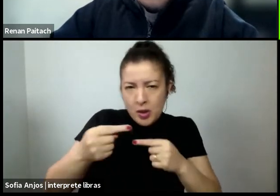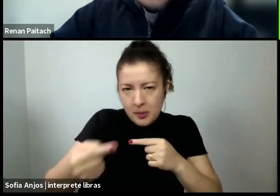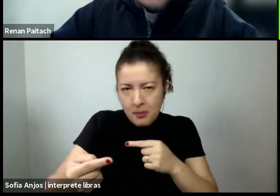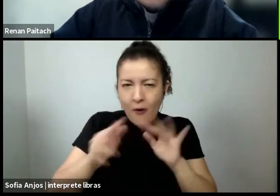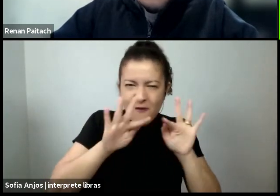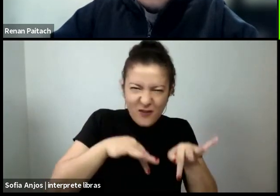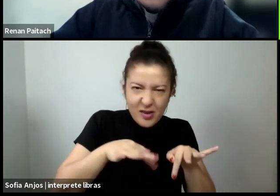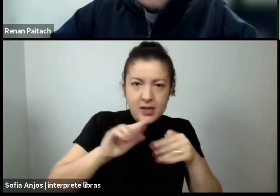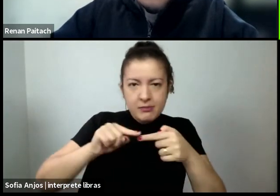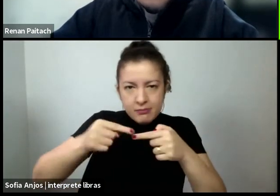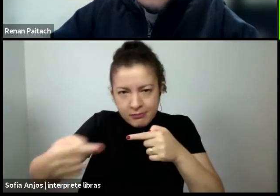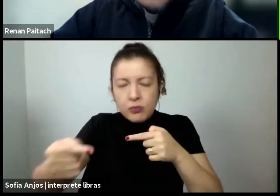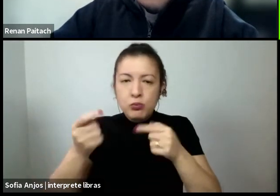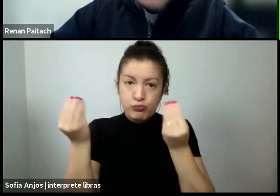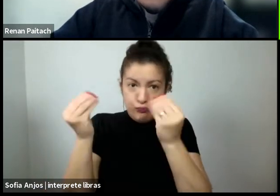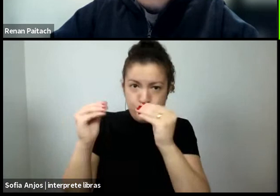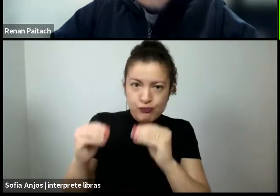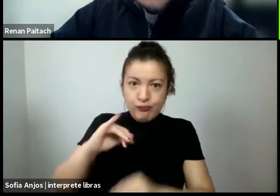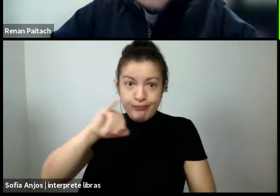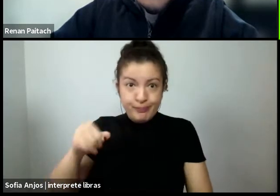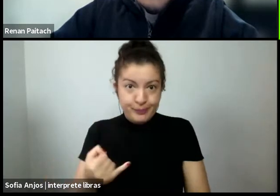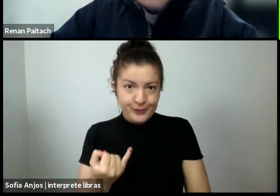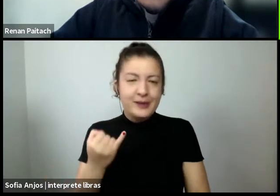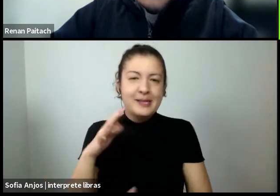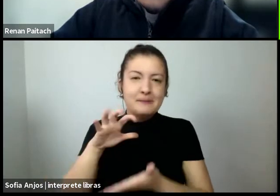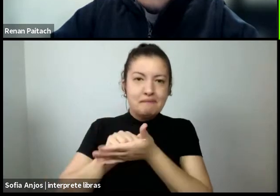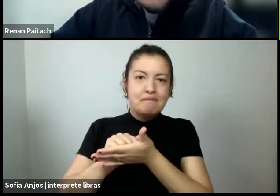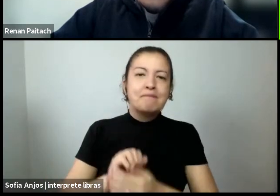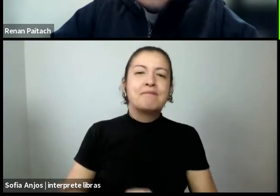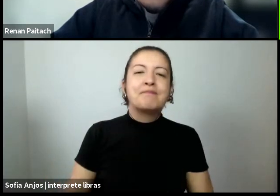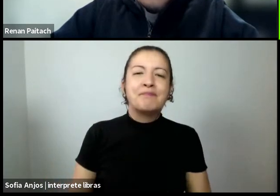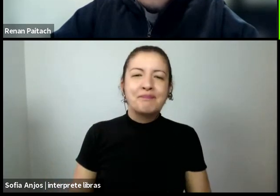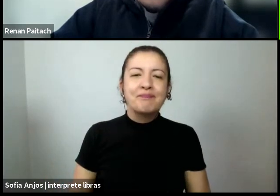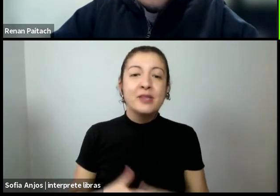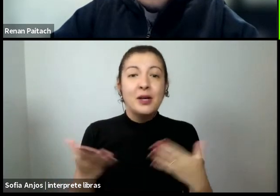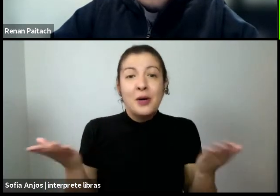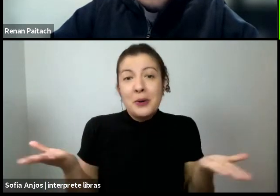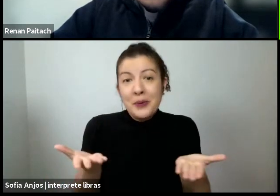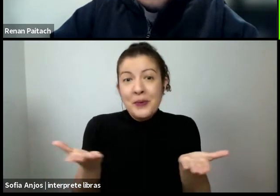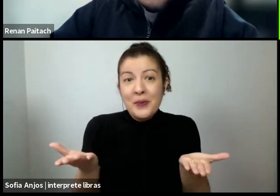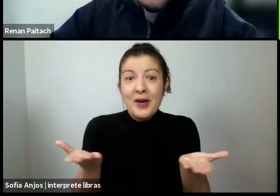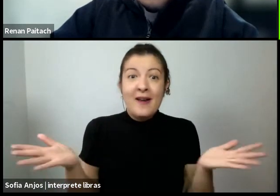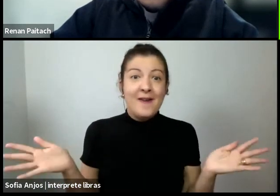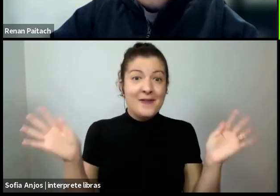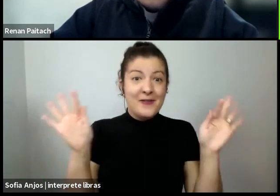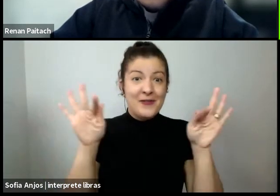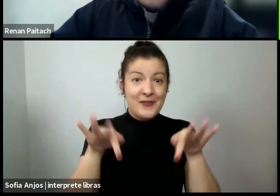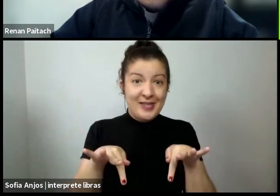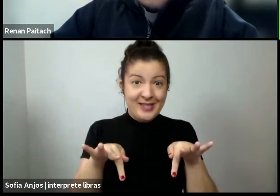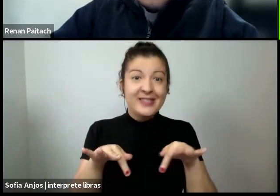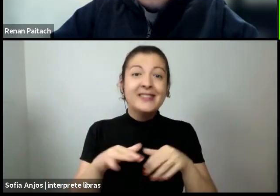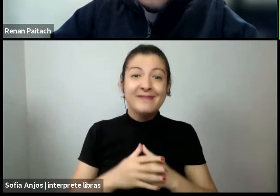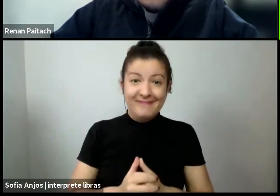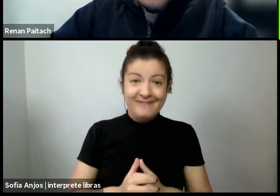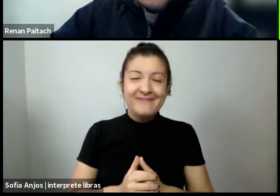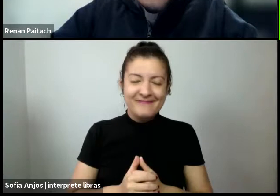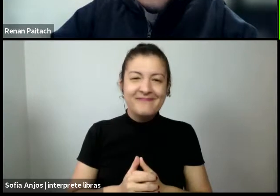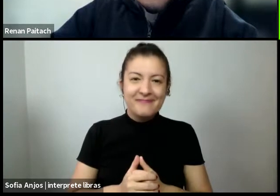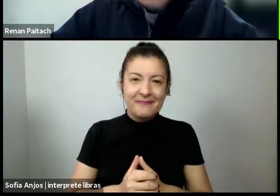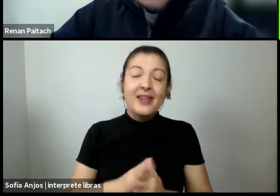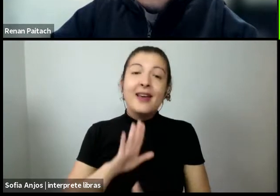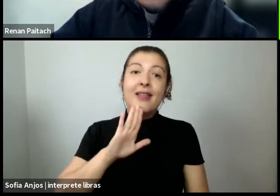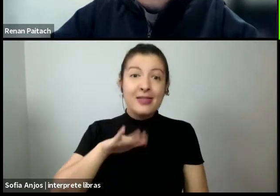E então chegamos ao fim dessa conferência de hoje, dessa manhã, e nos vemos novamente